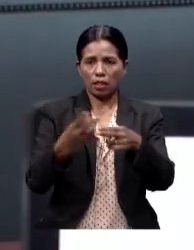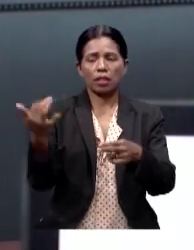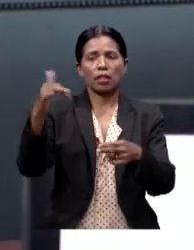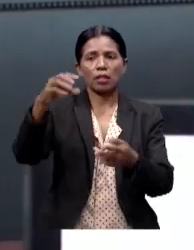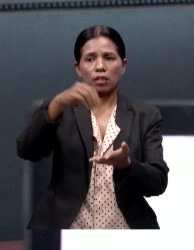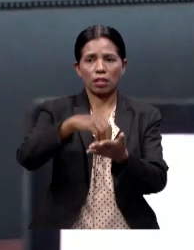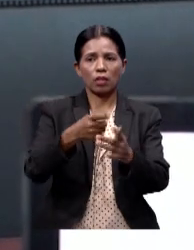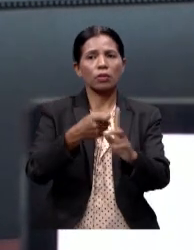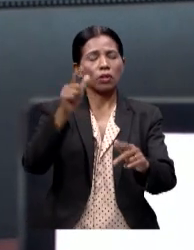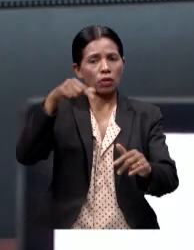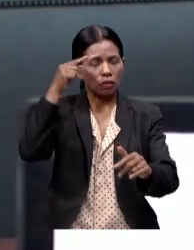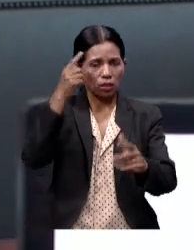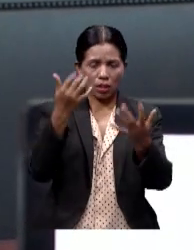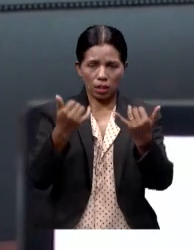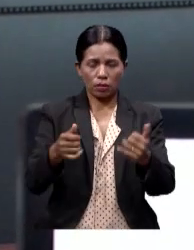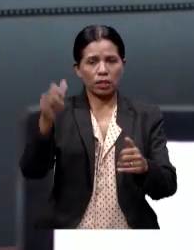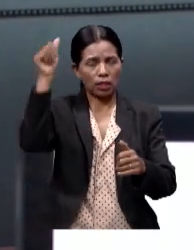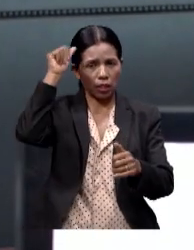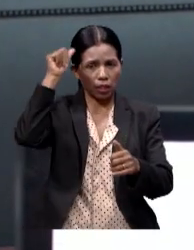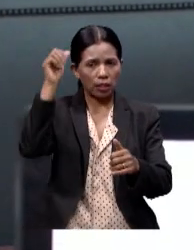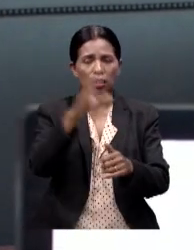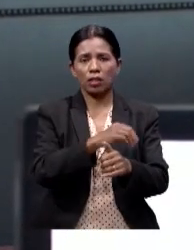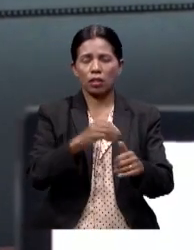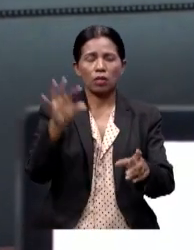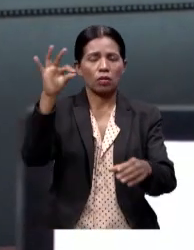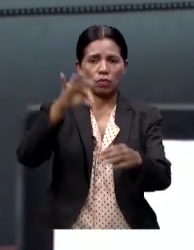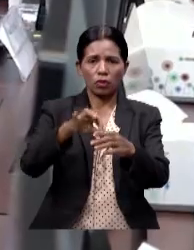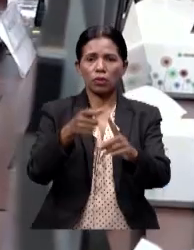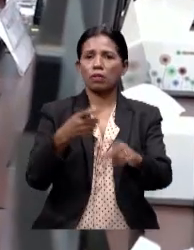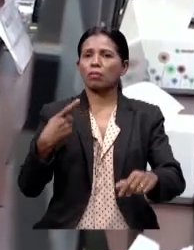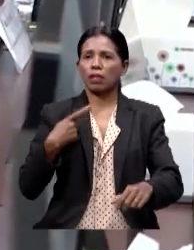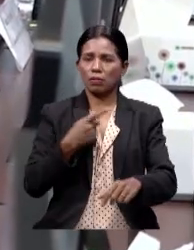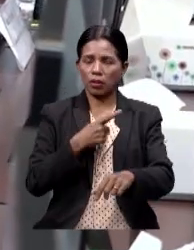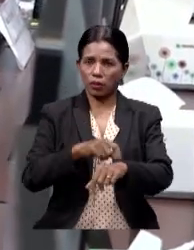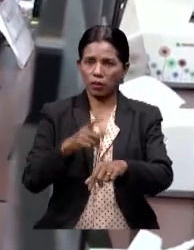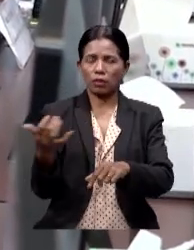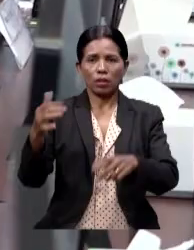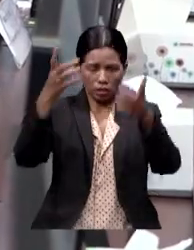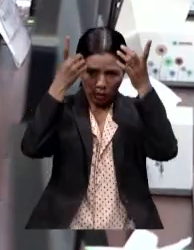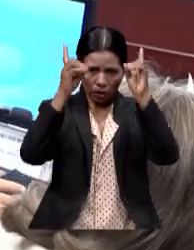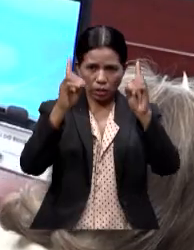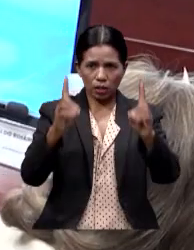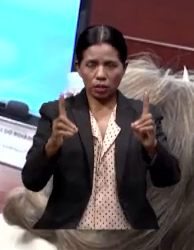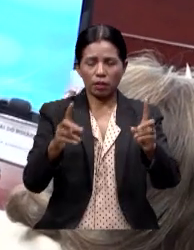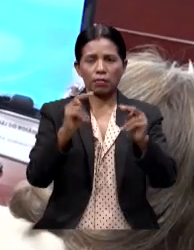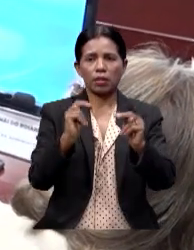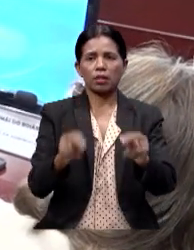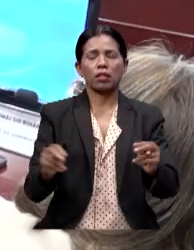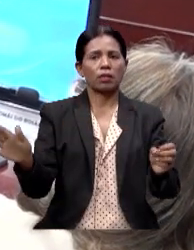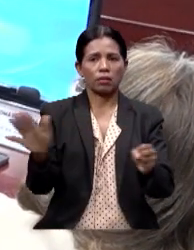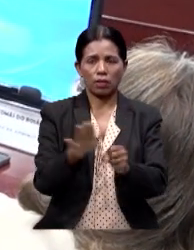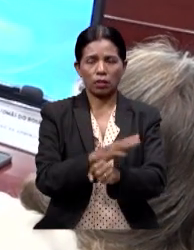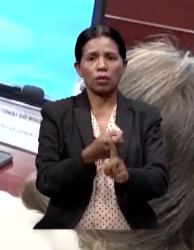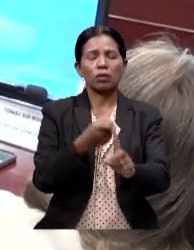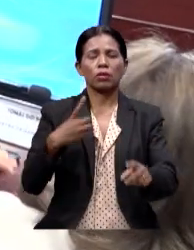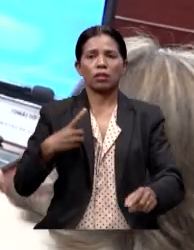propõe o seu governo, agora se analisa no voto do seu Parlamento Nacional, no sirene decisão, se precisa maioria absoluta, o seu